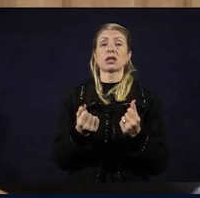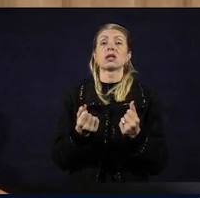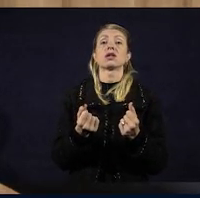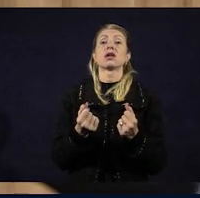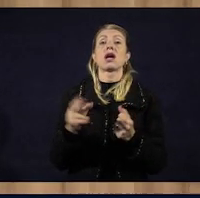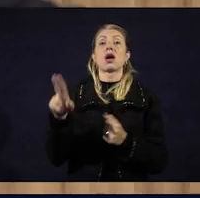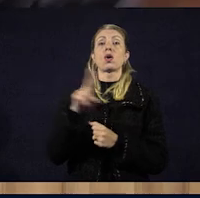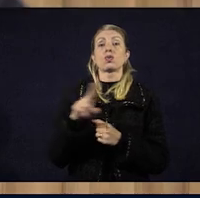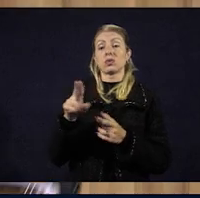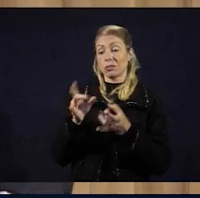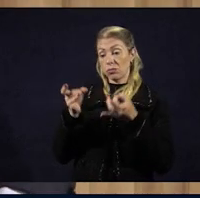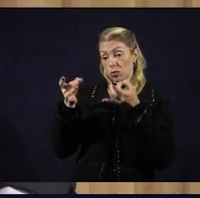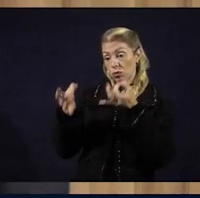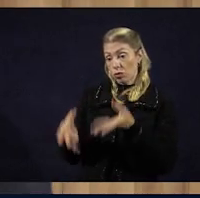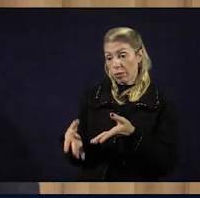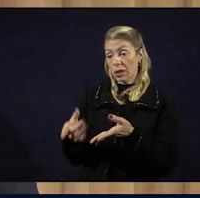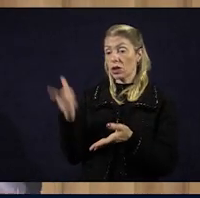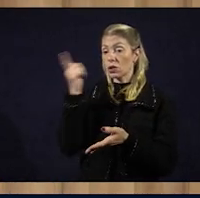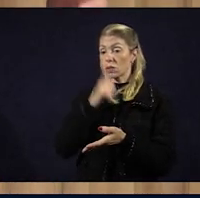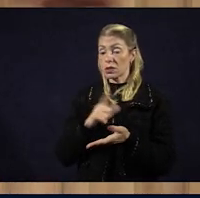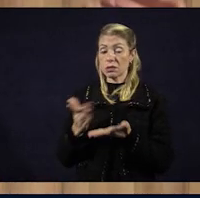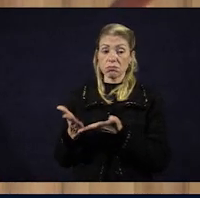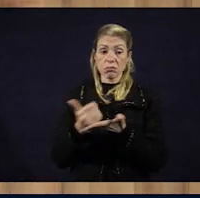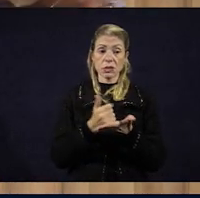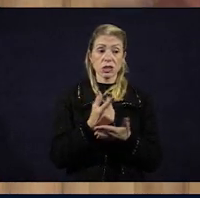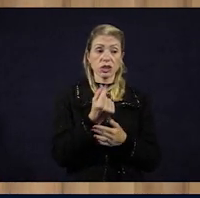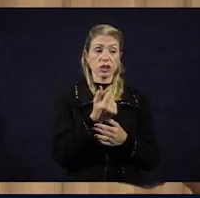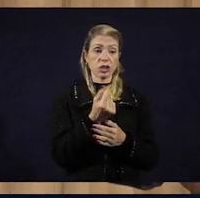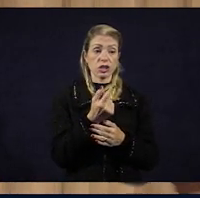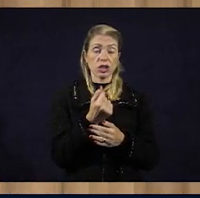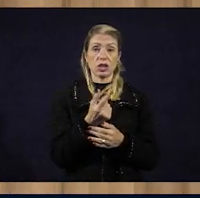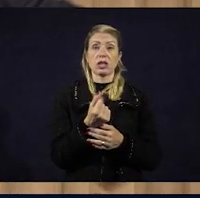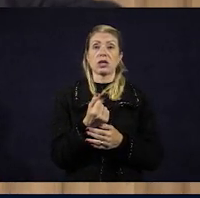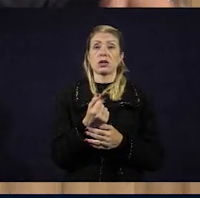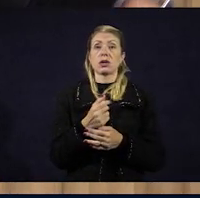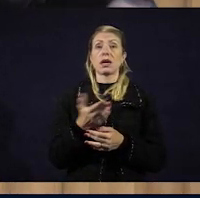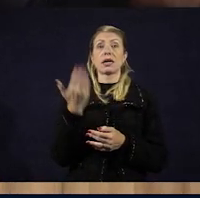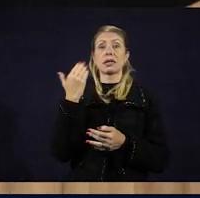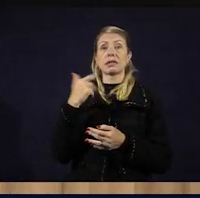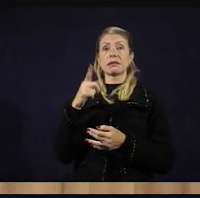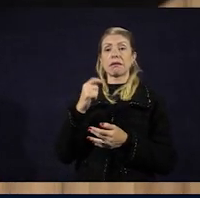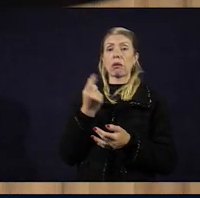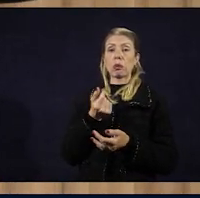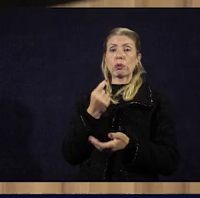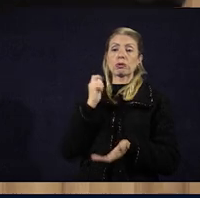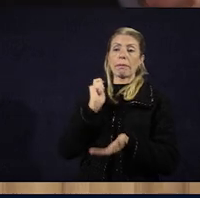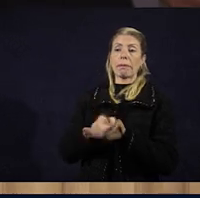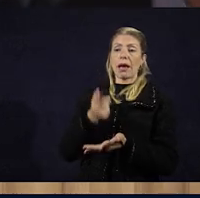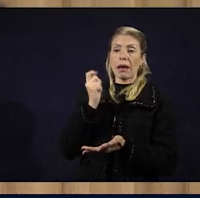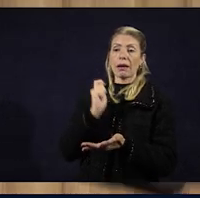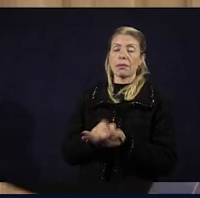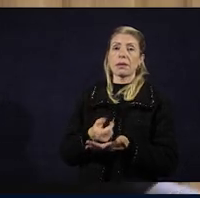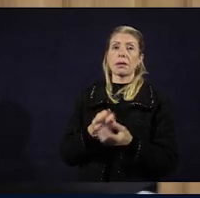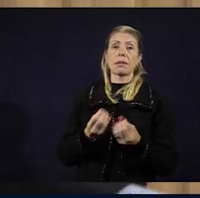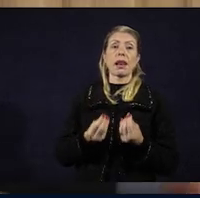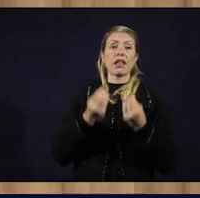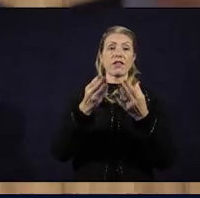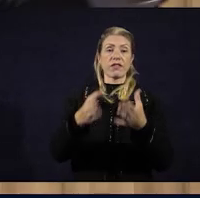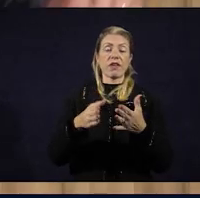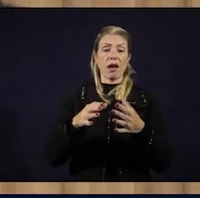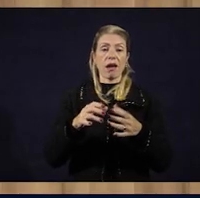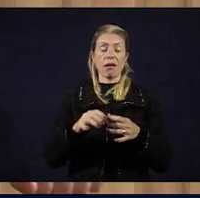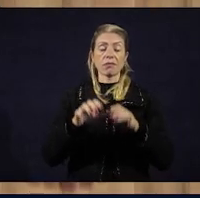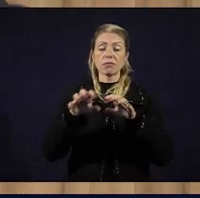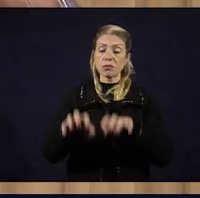resíduo para ganhar dinheiro no concurso resíduo não é subsídio não é que é custo antes era custo tinha que pagar para levar para o Aterro Não agora